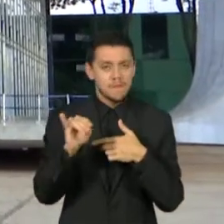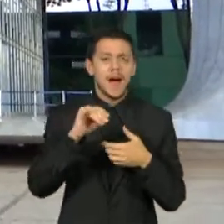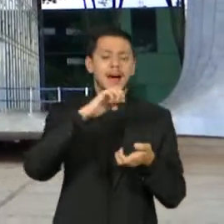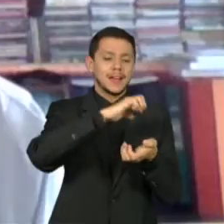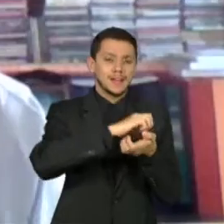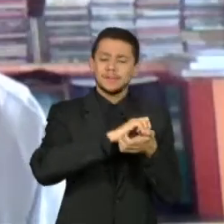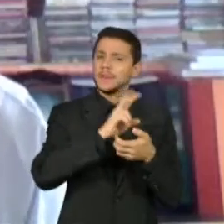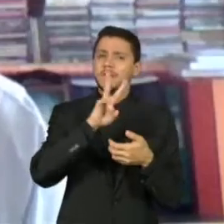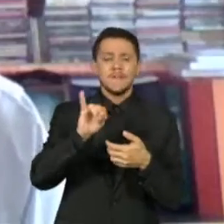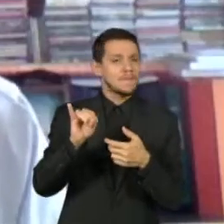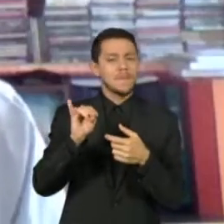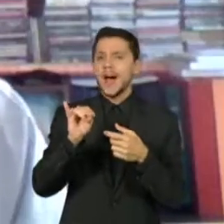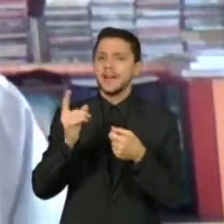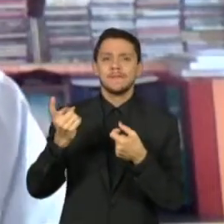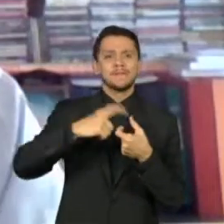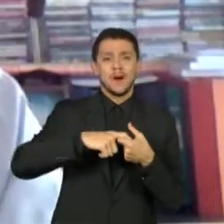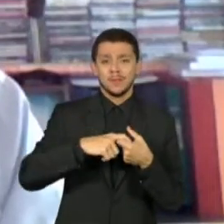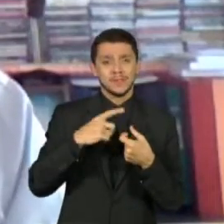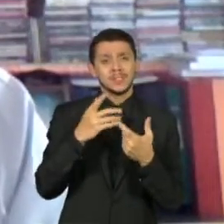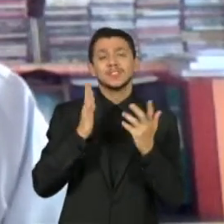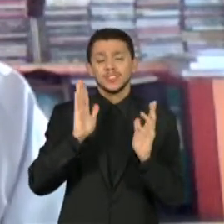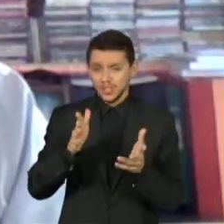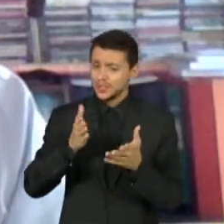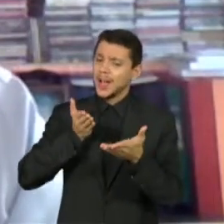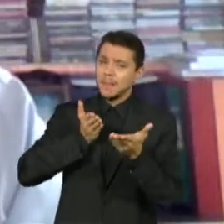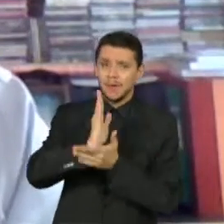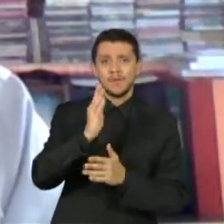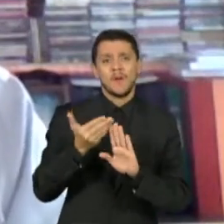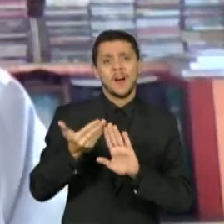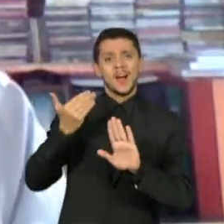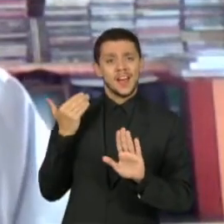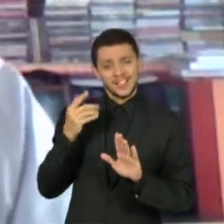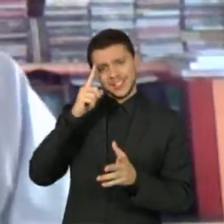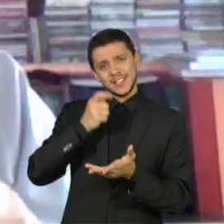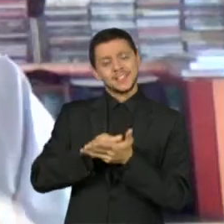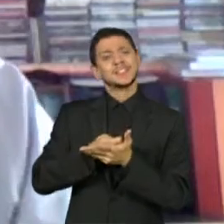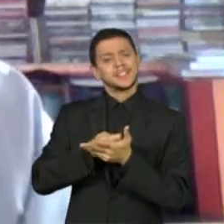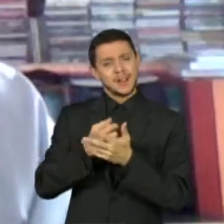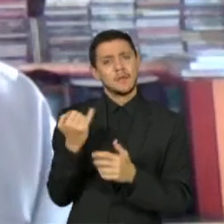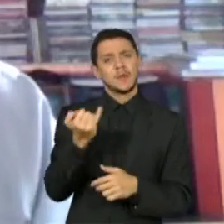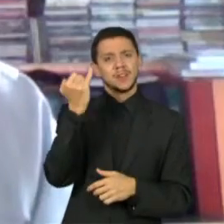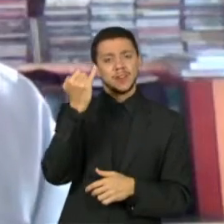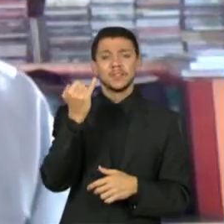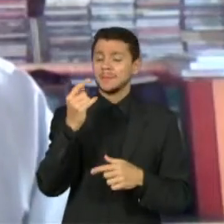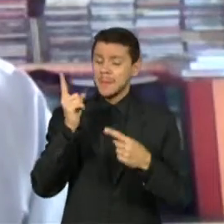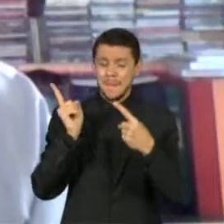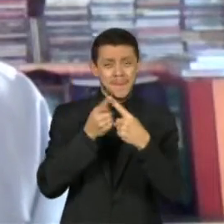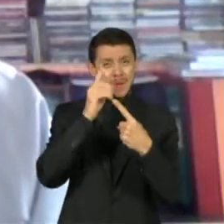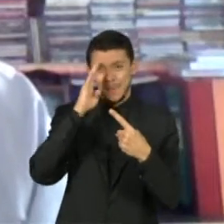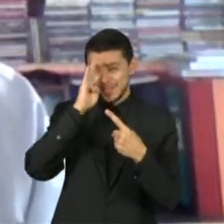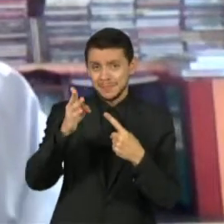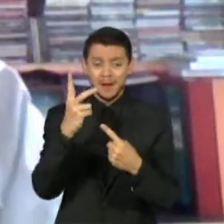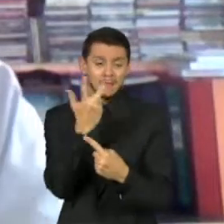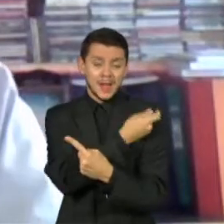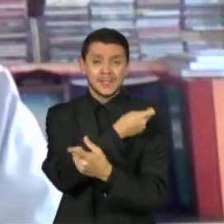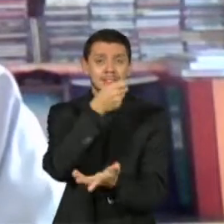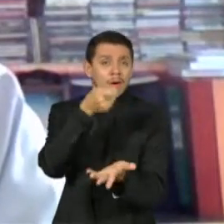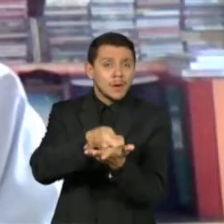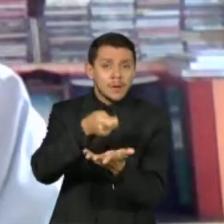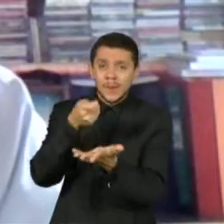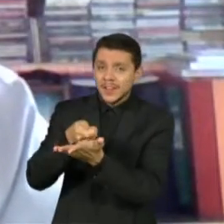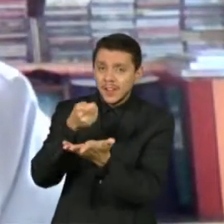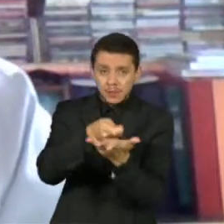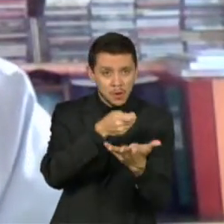Tribunal Federal, porque ele já tomou uma decisão muito robusta. Em primeiro lugar, vacina é obrigatória. Em